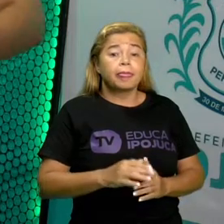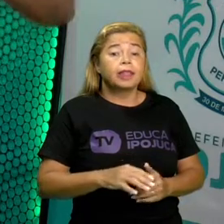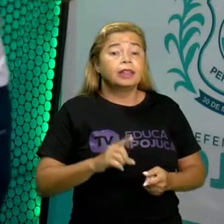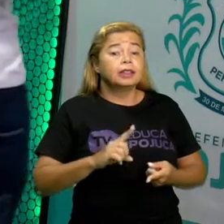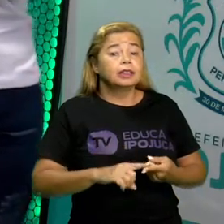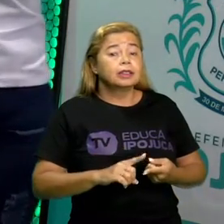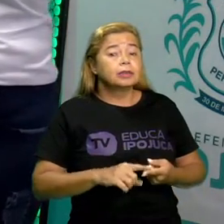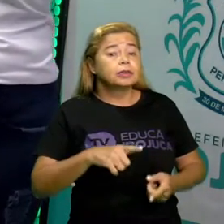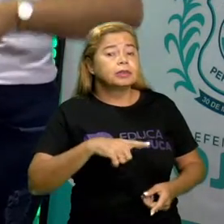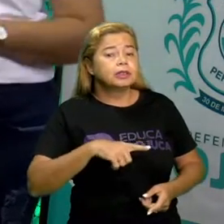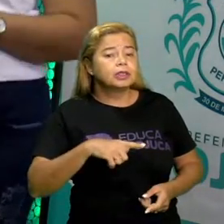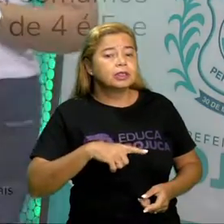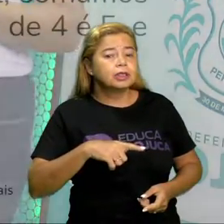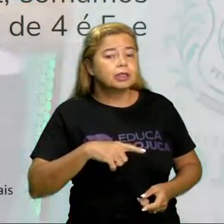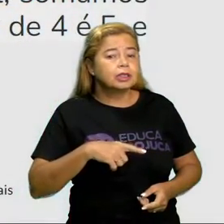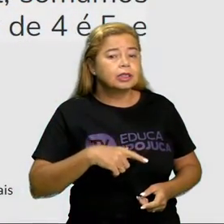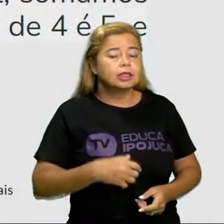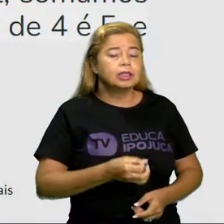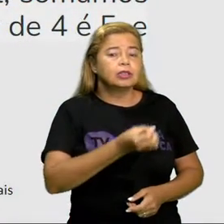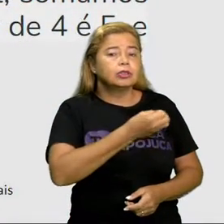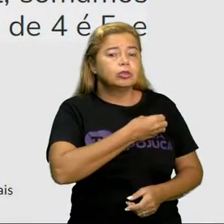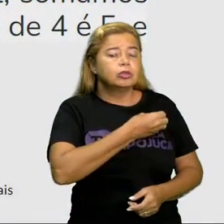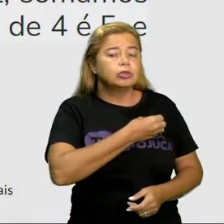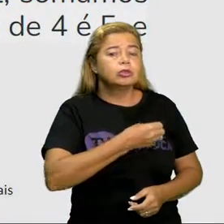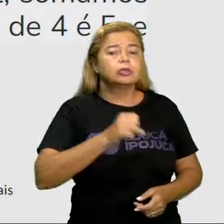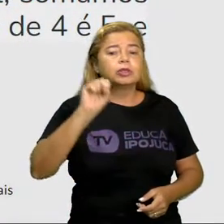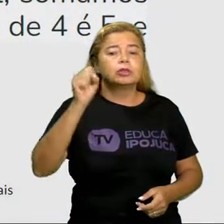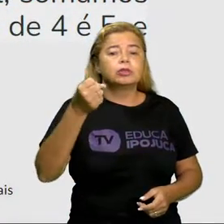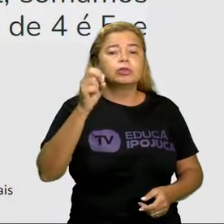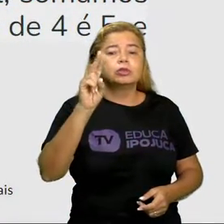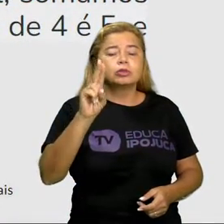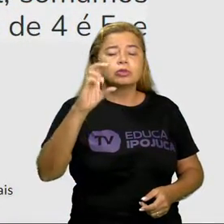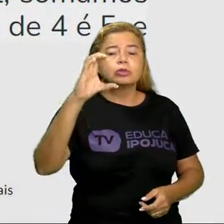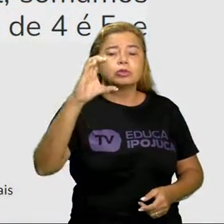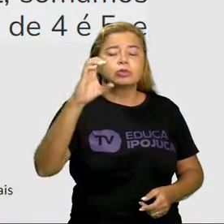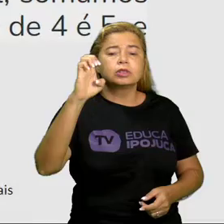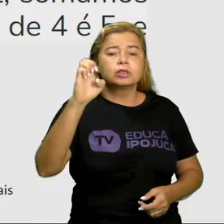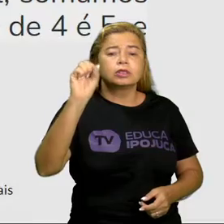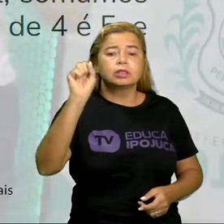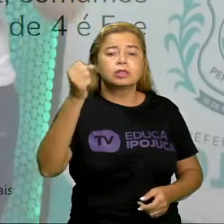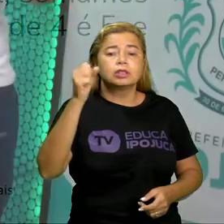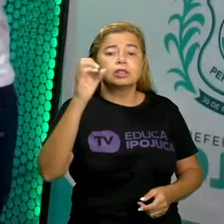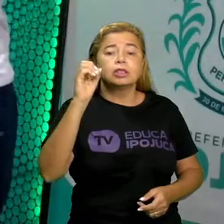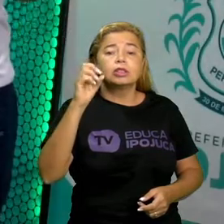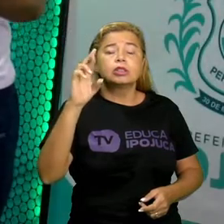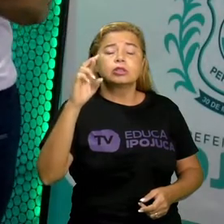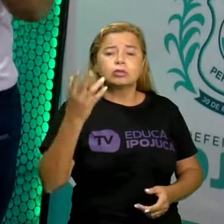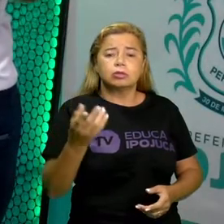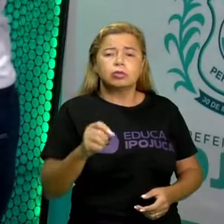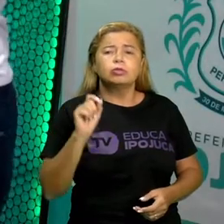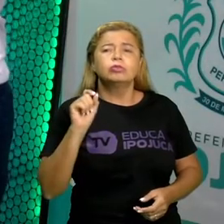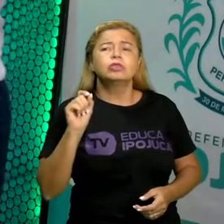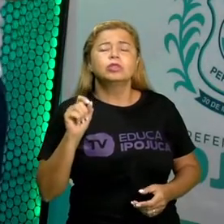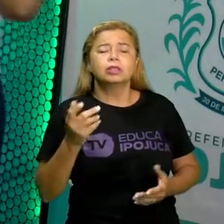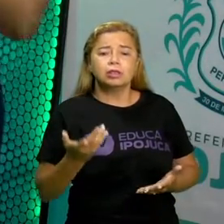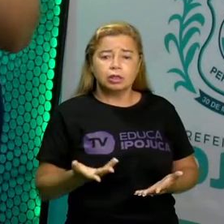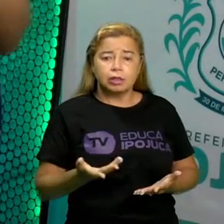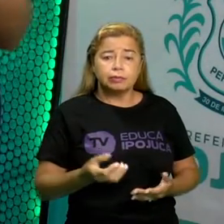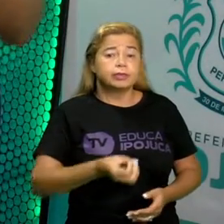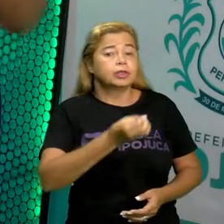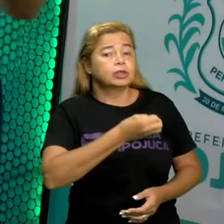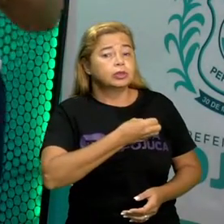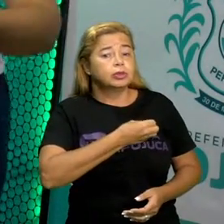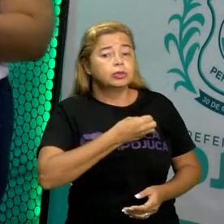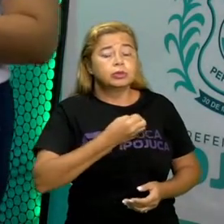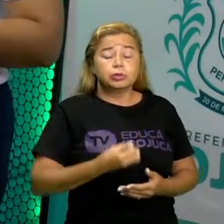minha gente o sucessor de um número a gente tem que entender que o sucessor é o número que vem depois Qual o